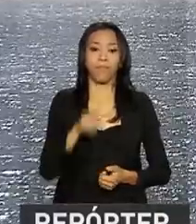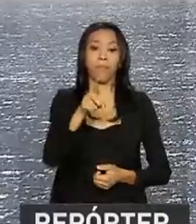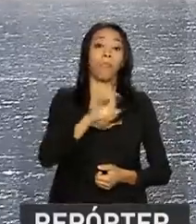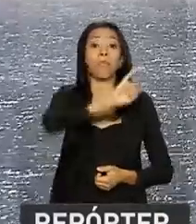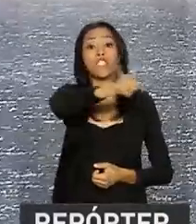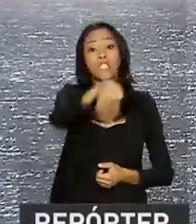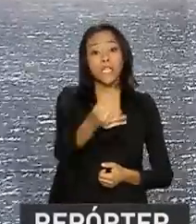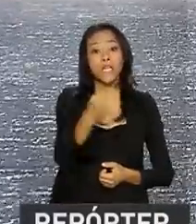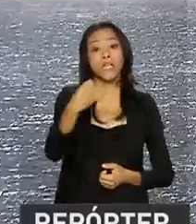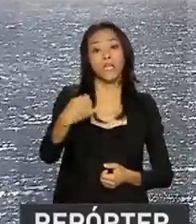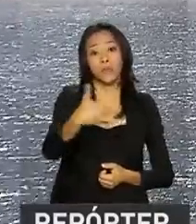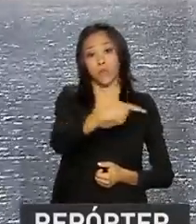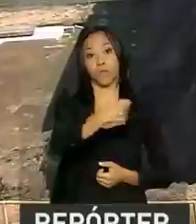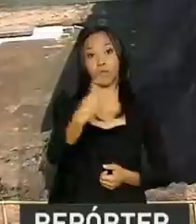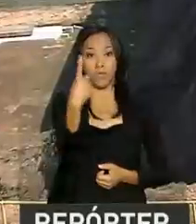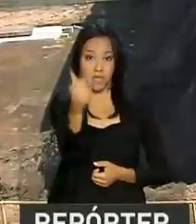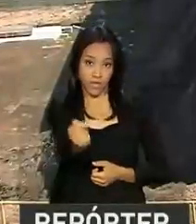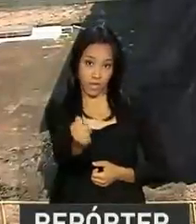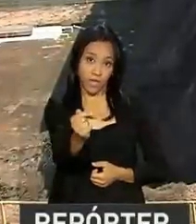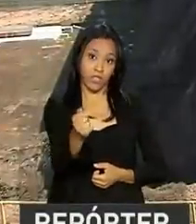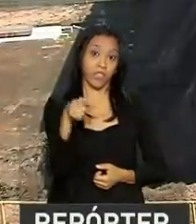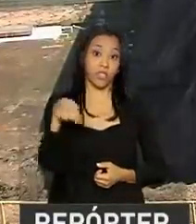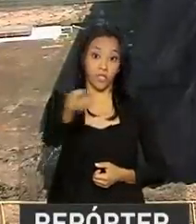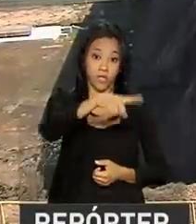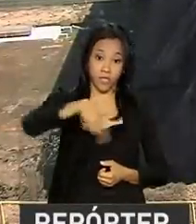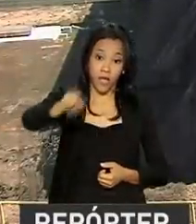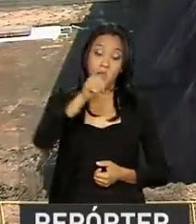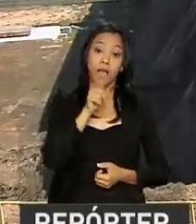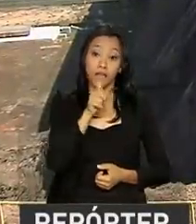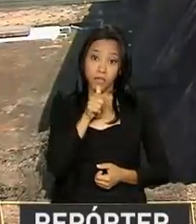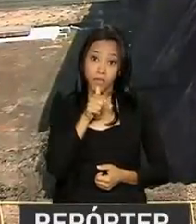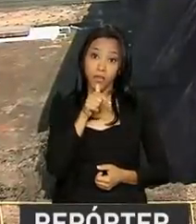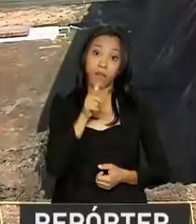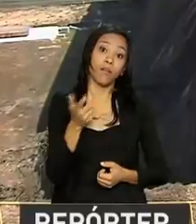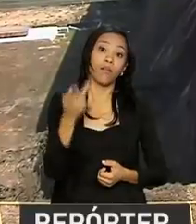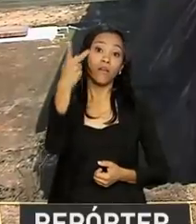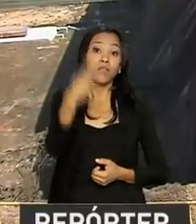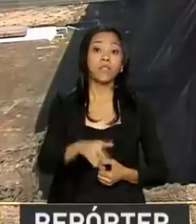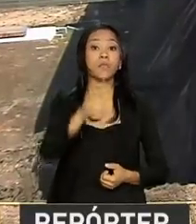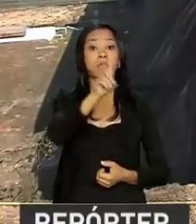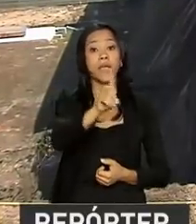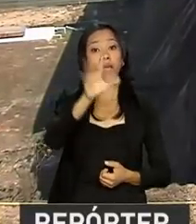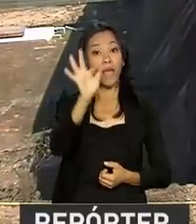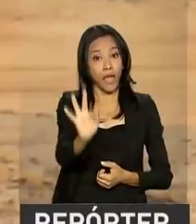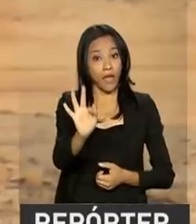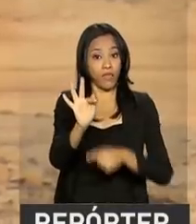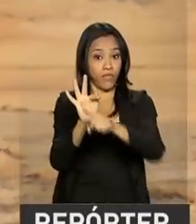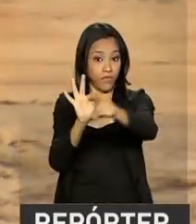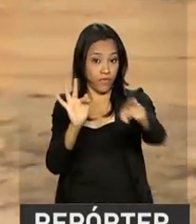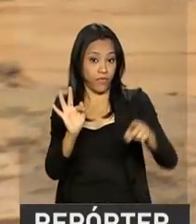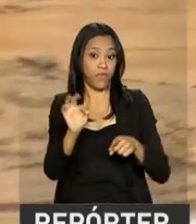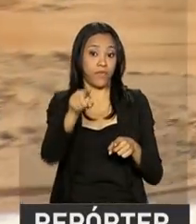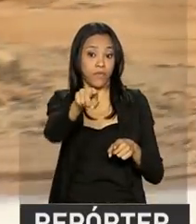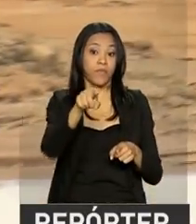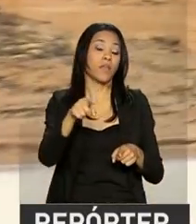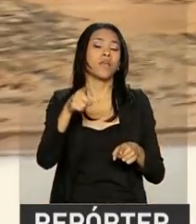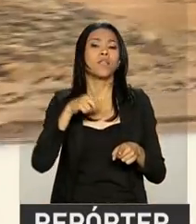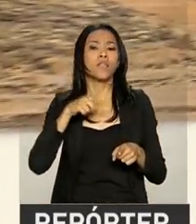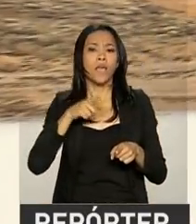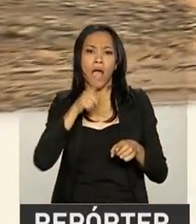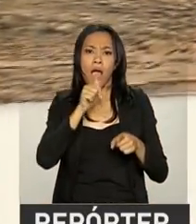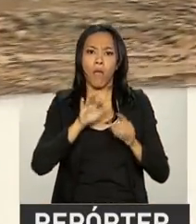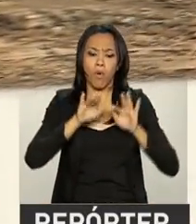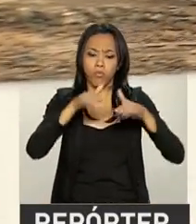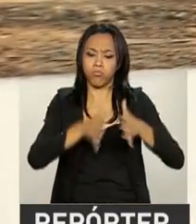Janeiro de 2017. Os recursos hídricos no Distrito Federal entram em colapso e a Agência de Águas